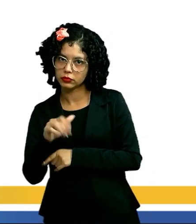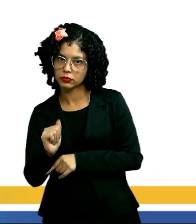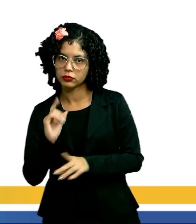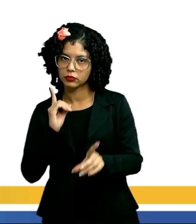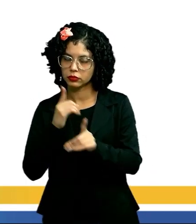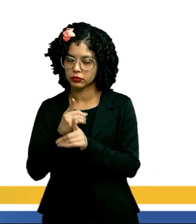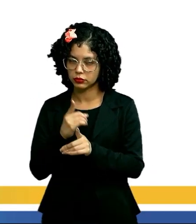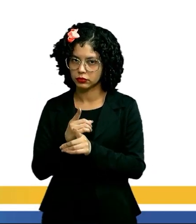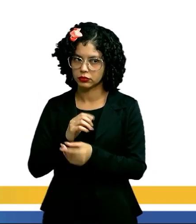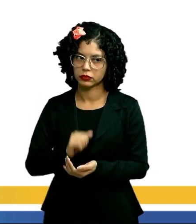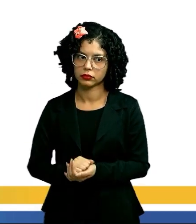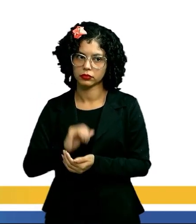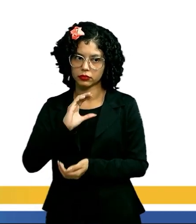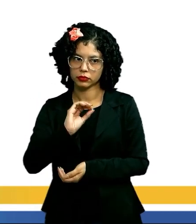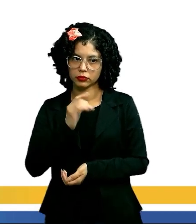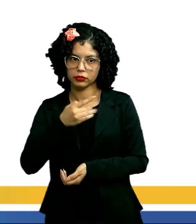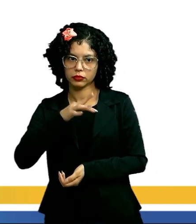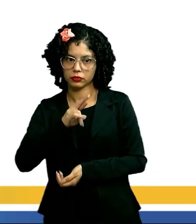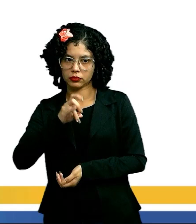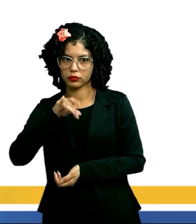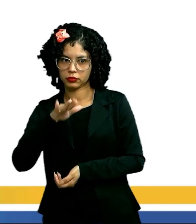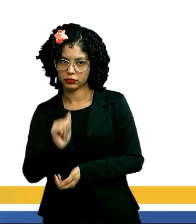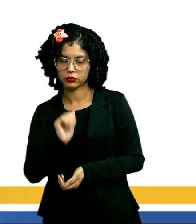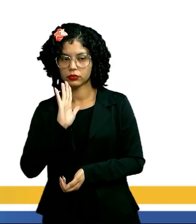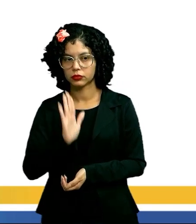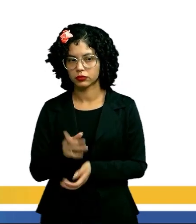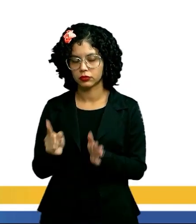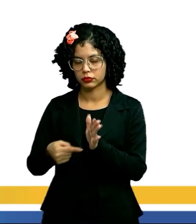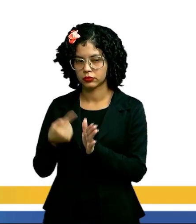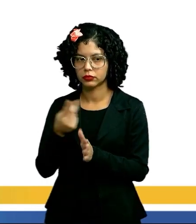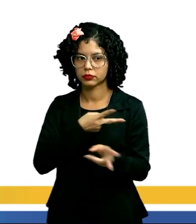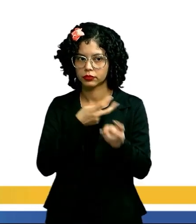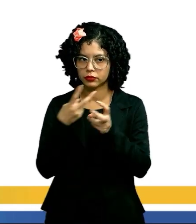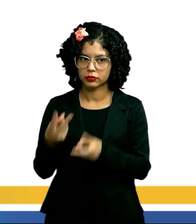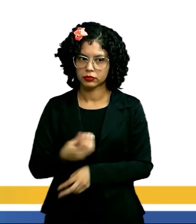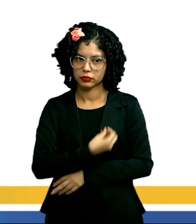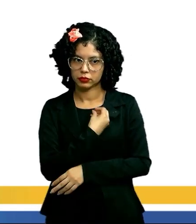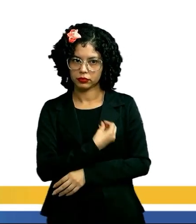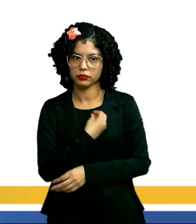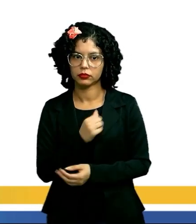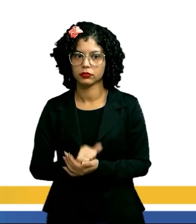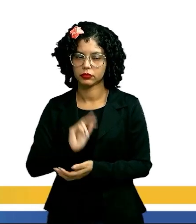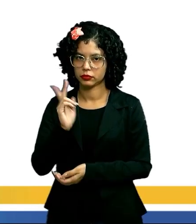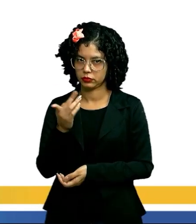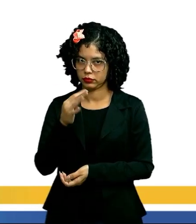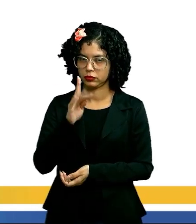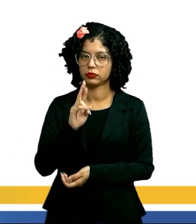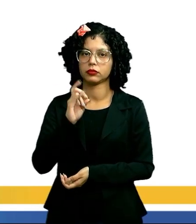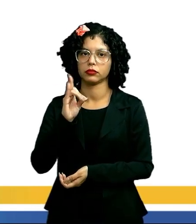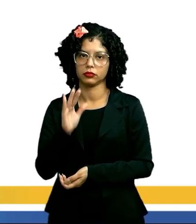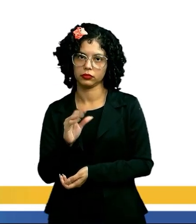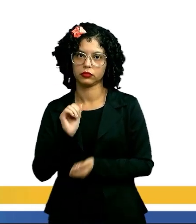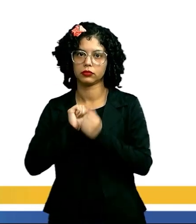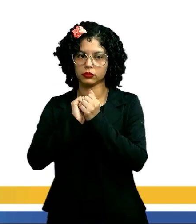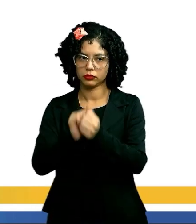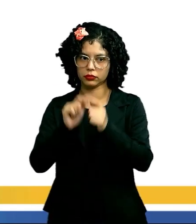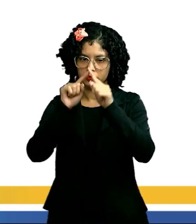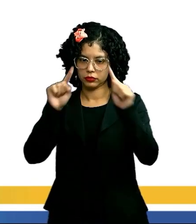encontrado na oxitetraciclina. Logo no primeiro anel ali, você percebe a presença da hidroxila junto com o anel